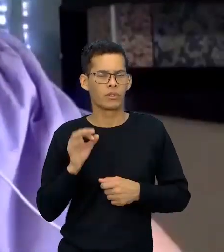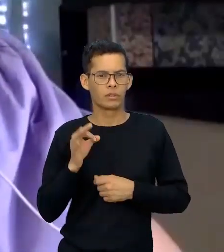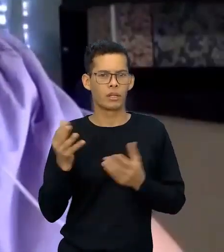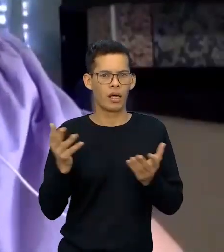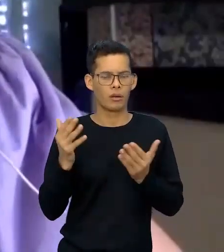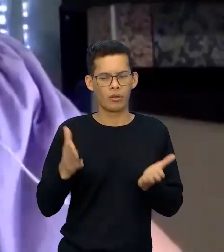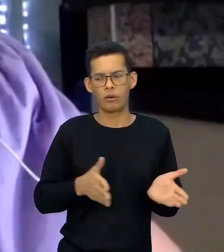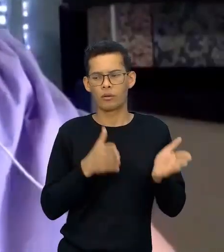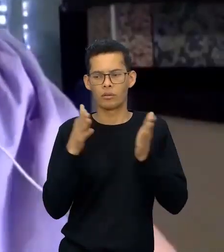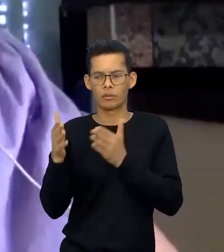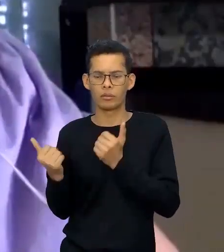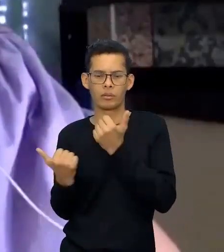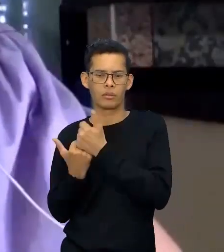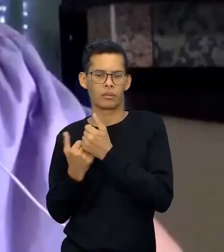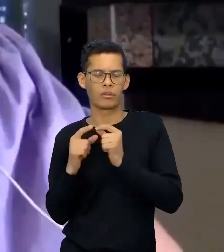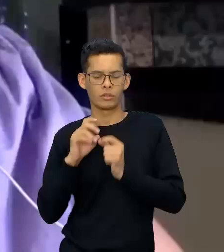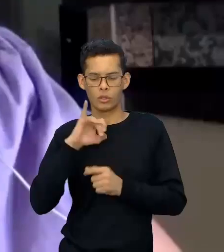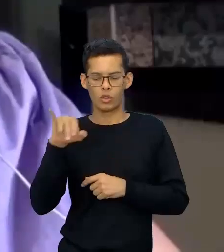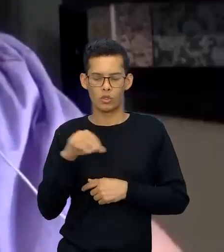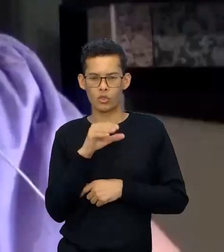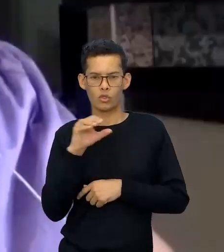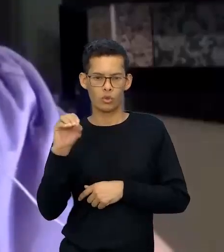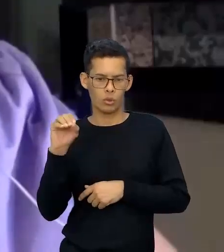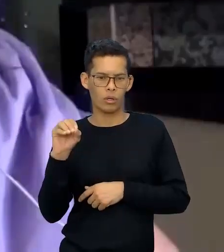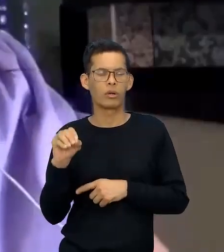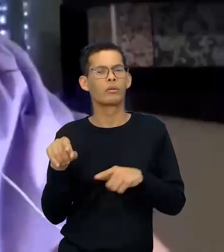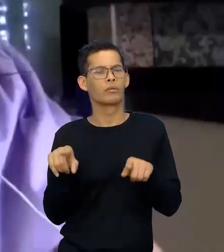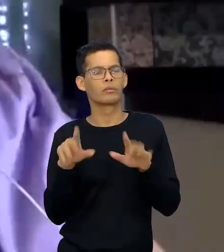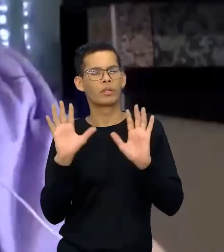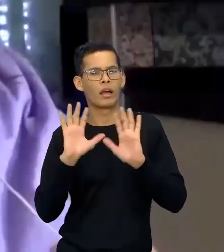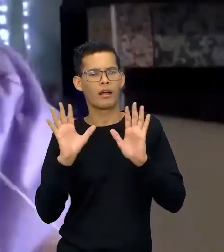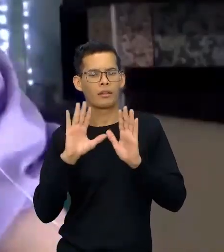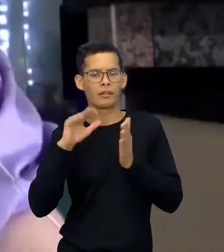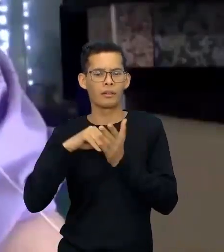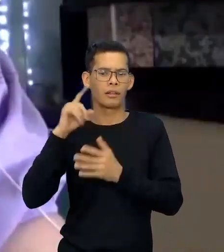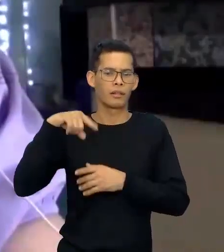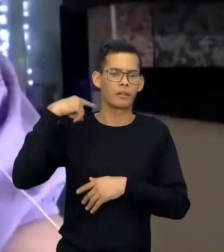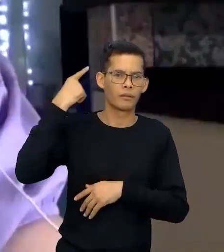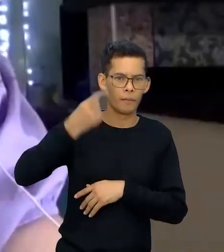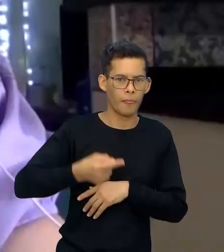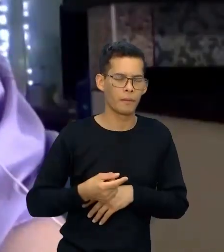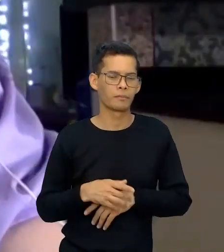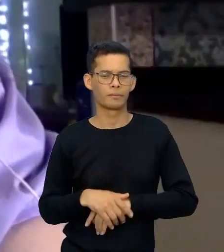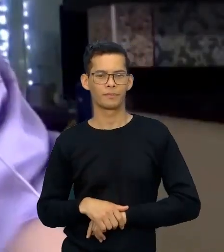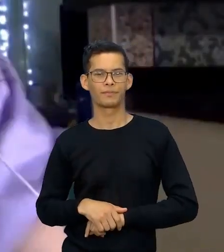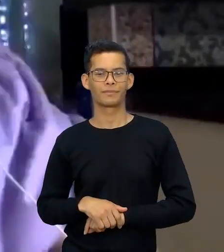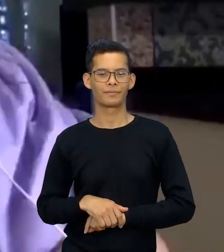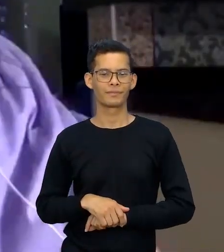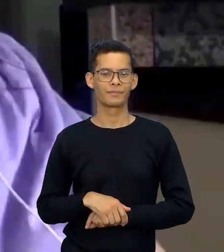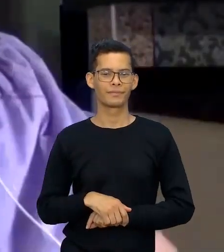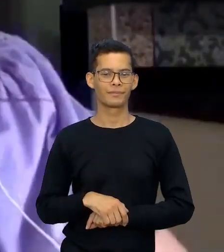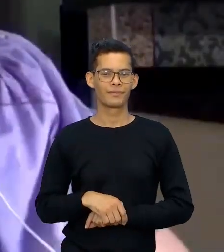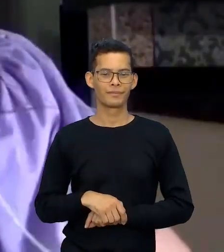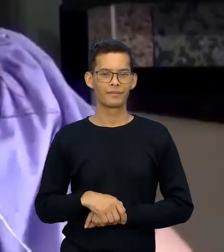passo aí para o meu amigo João e até a próxima, né, pessoal?